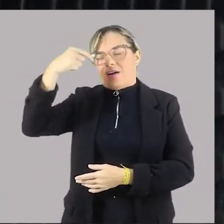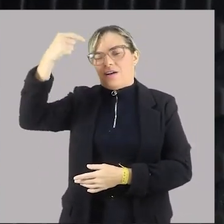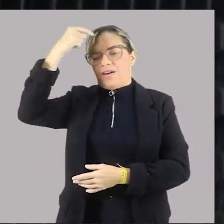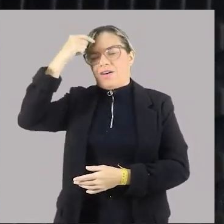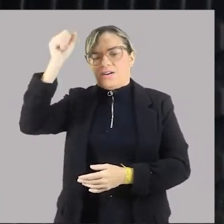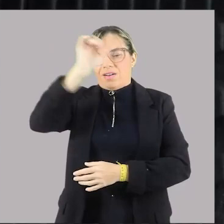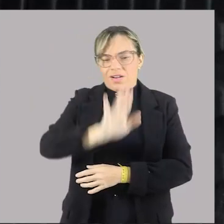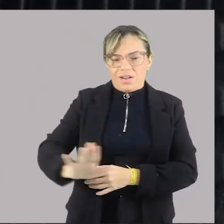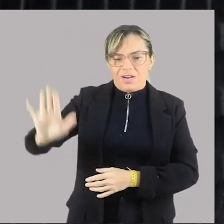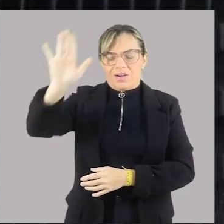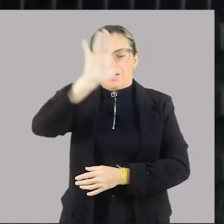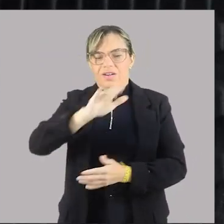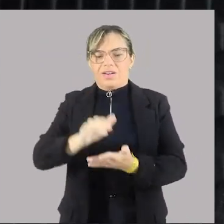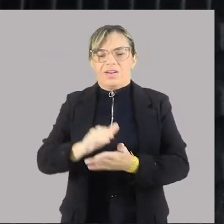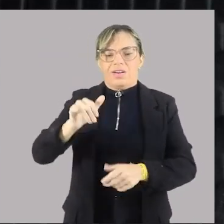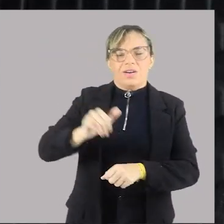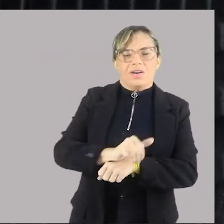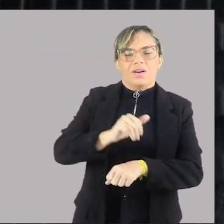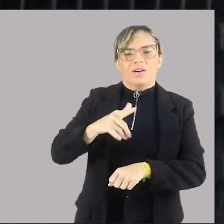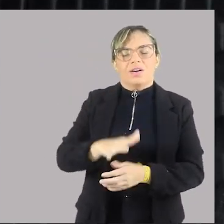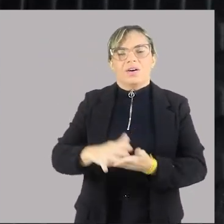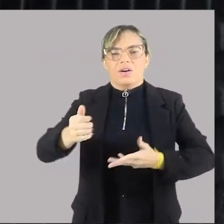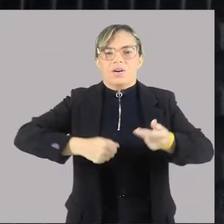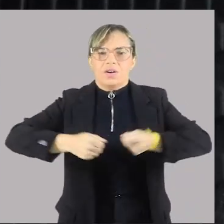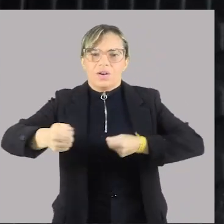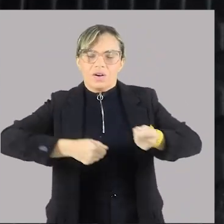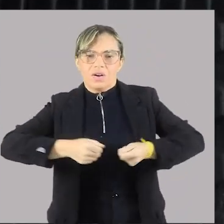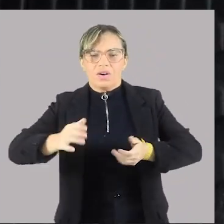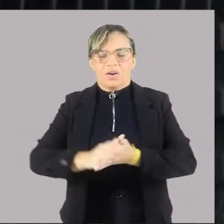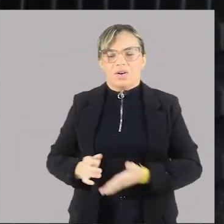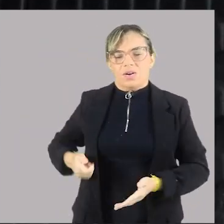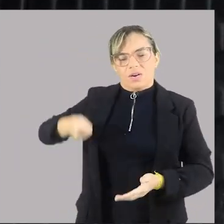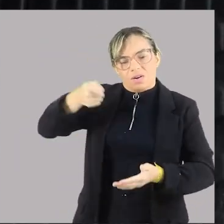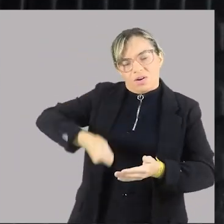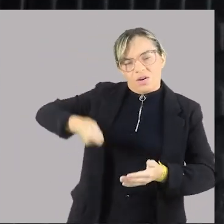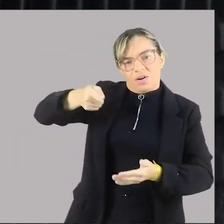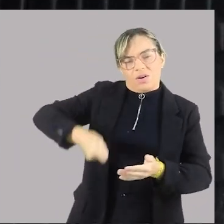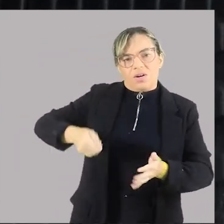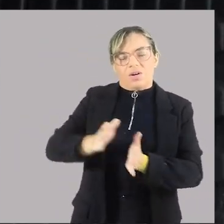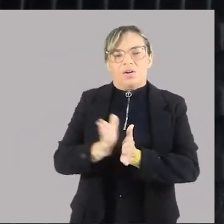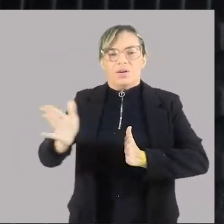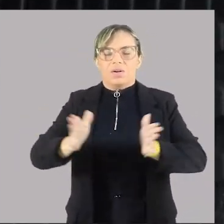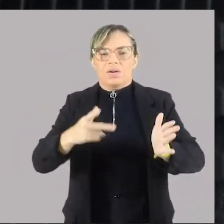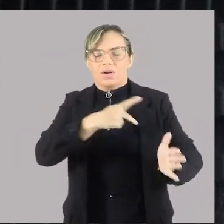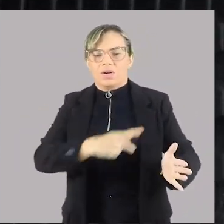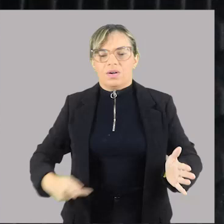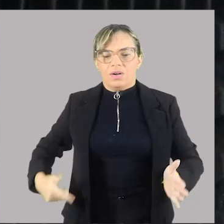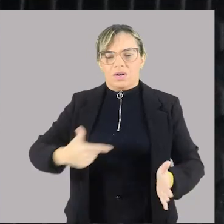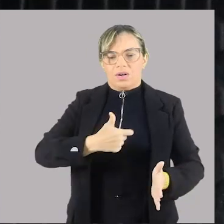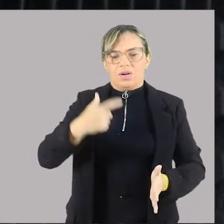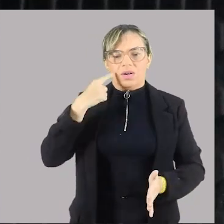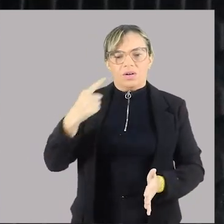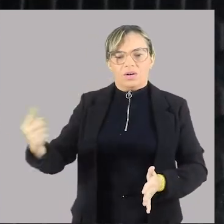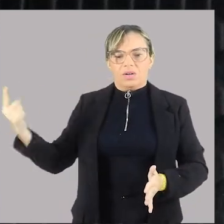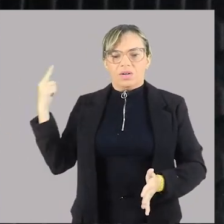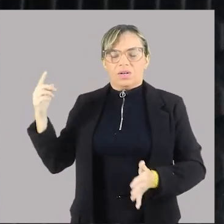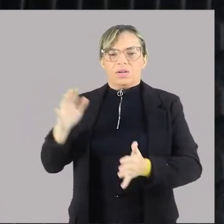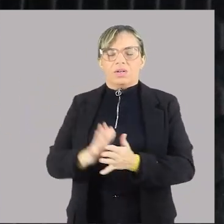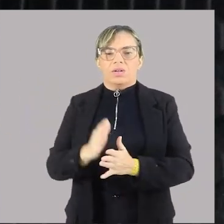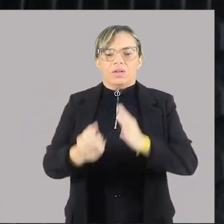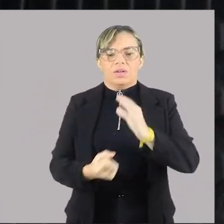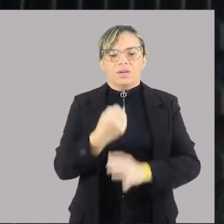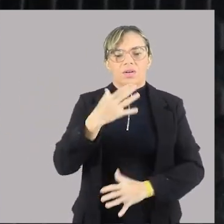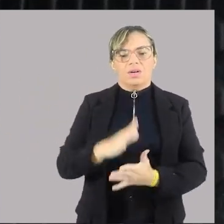instrumento importante nesse controle autoritário do Estado varguista. Como ele criou o DASP, o Departamento